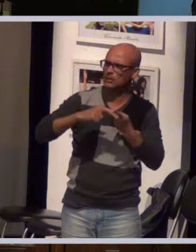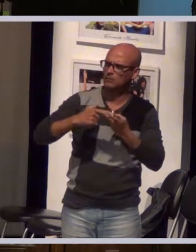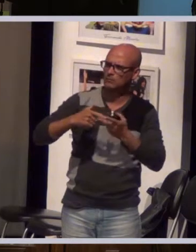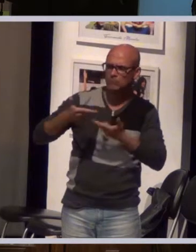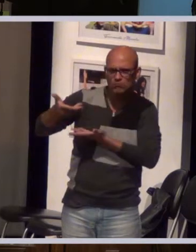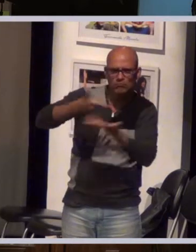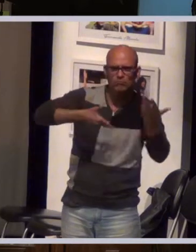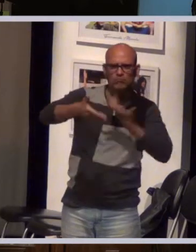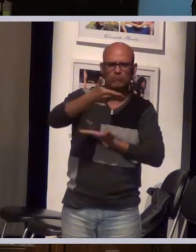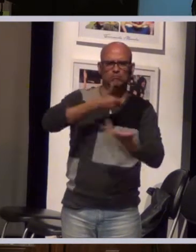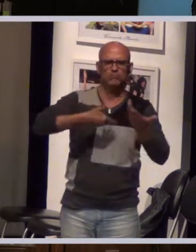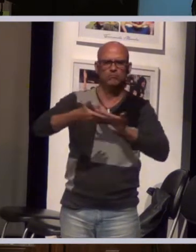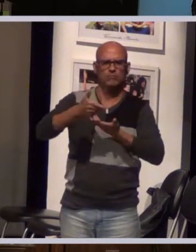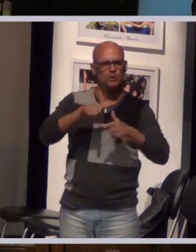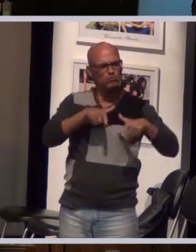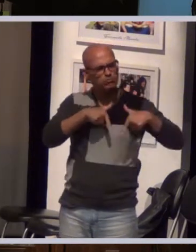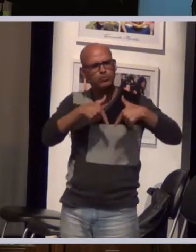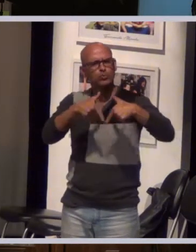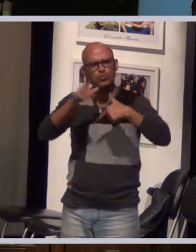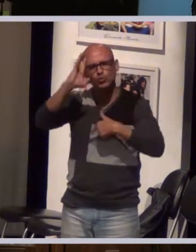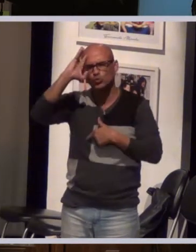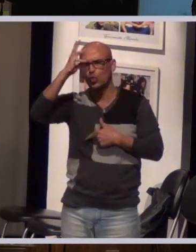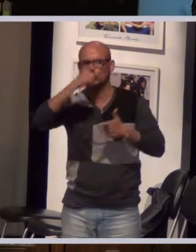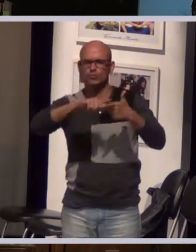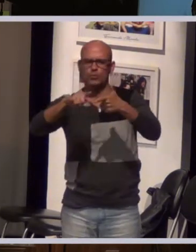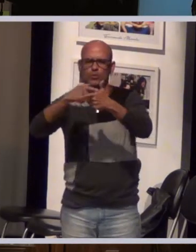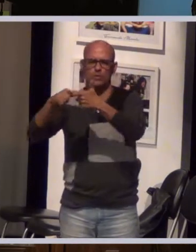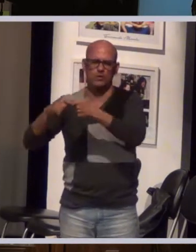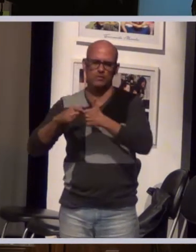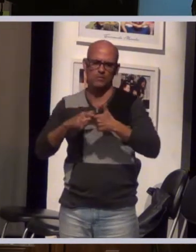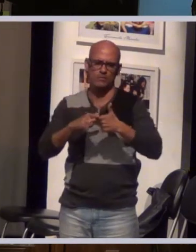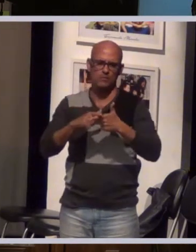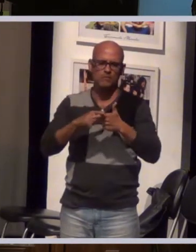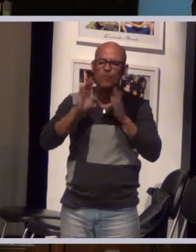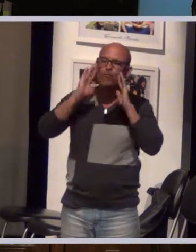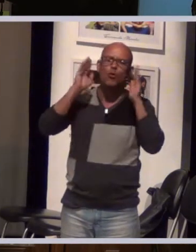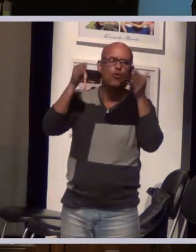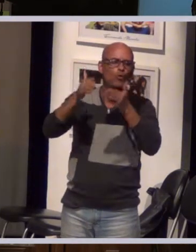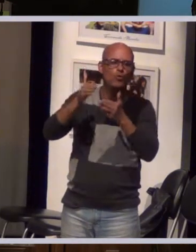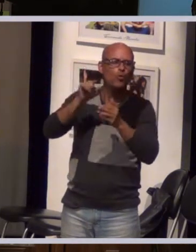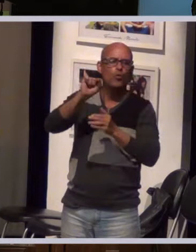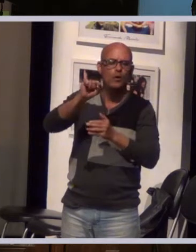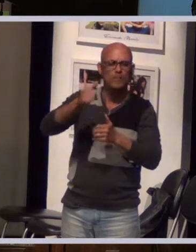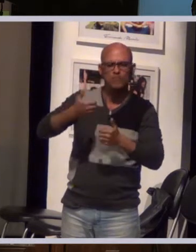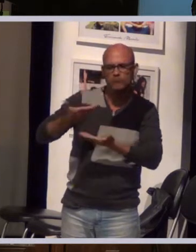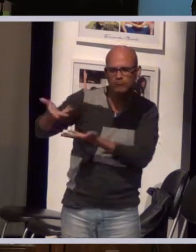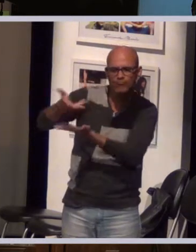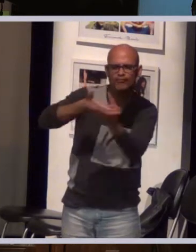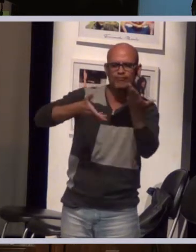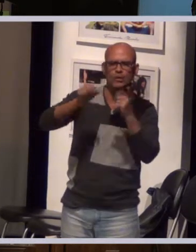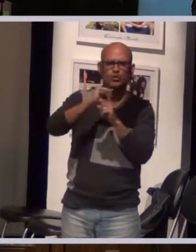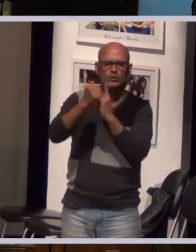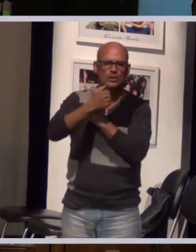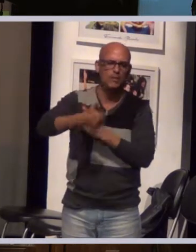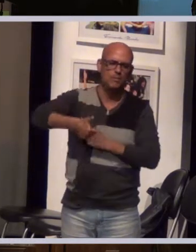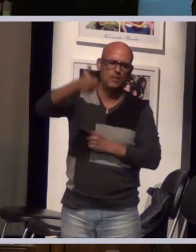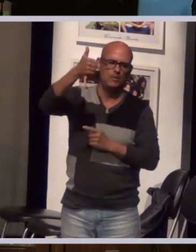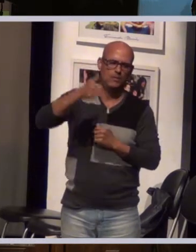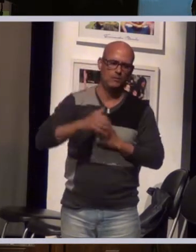interagem e buscam soluções para os problemas, visando uma melhor convivência na sociedade